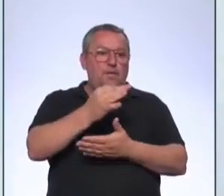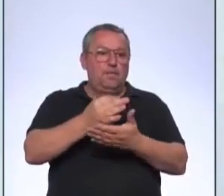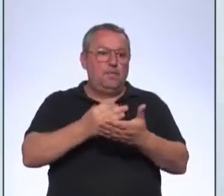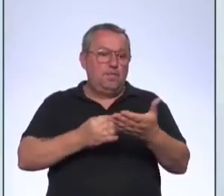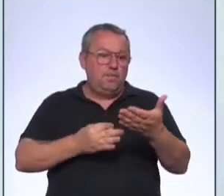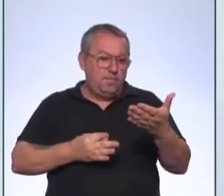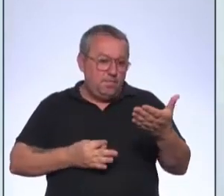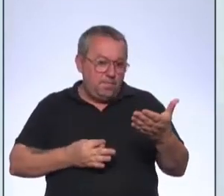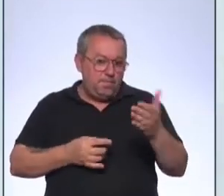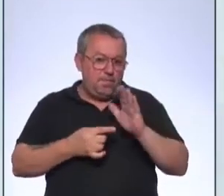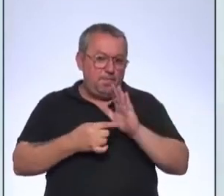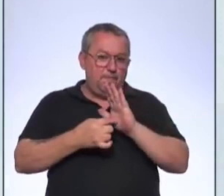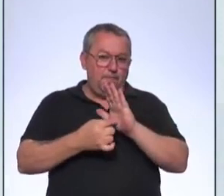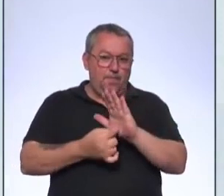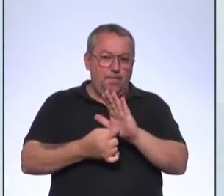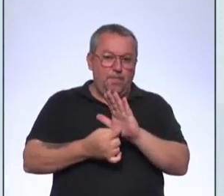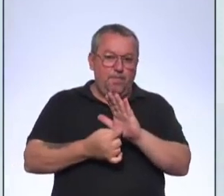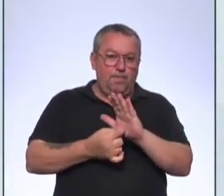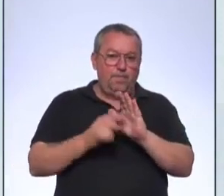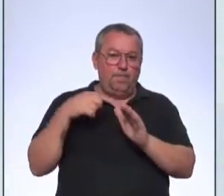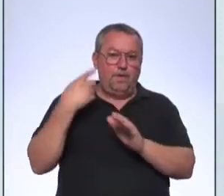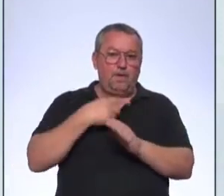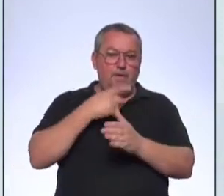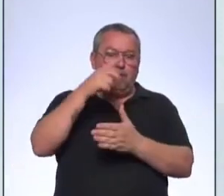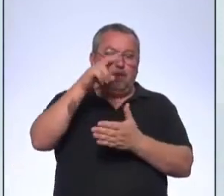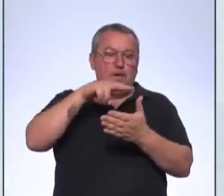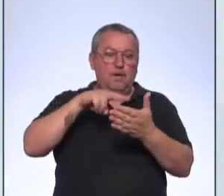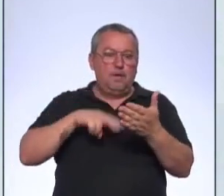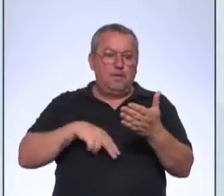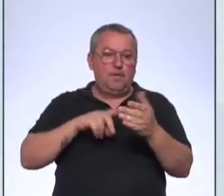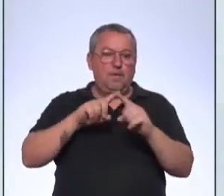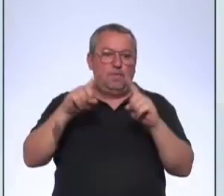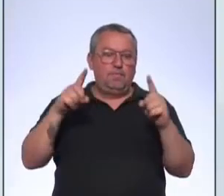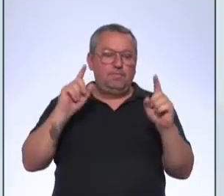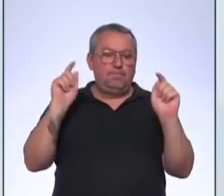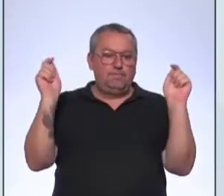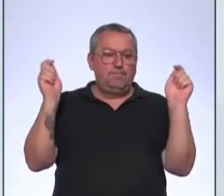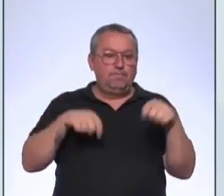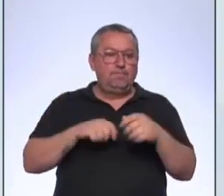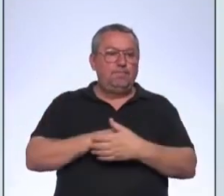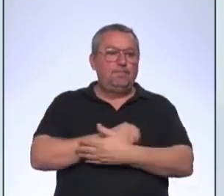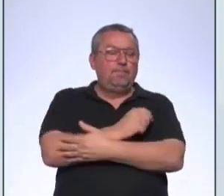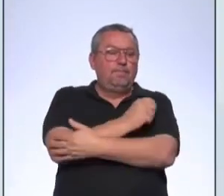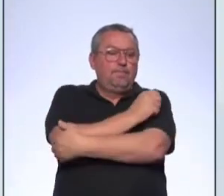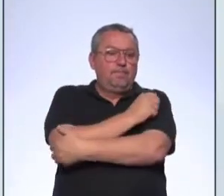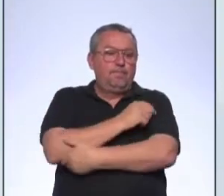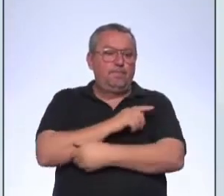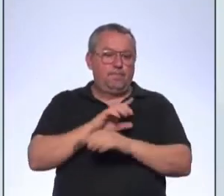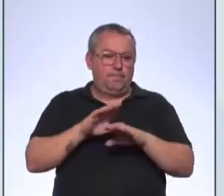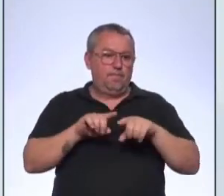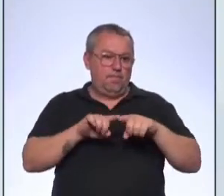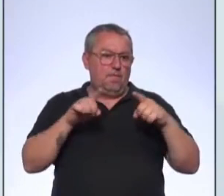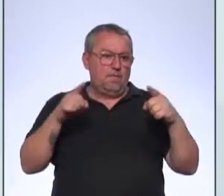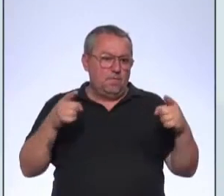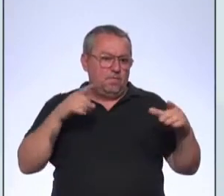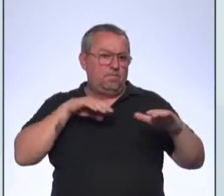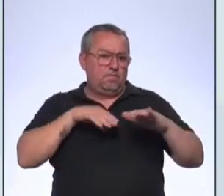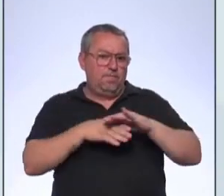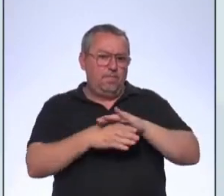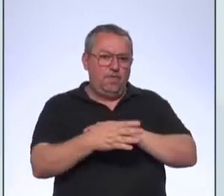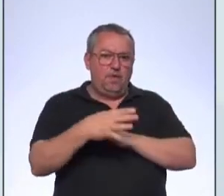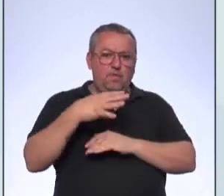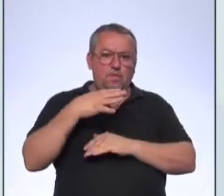que está colocado para a nossa leitura, para a nossa competência leitora. Embora,